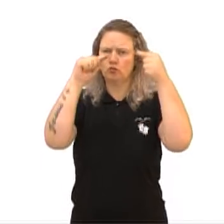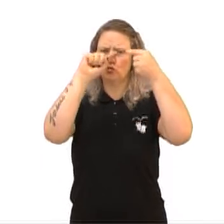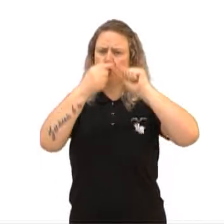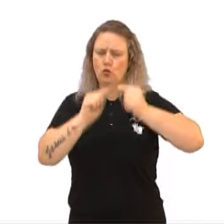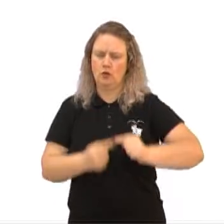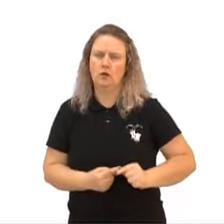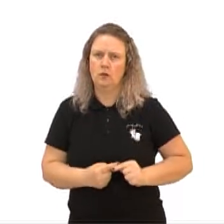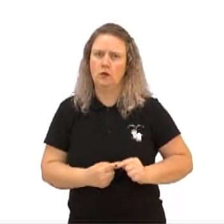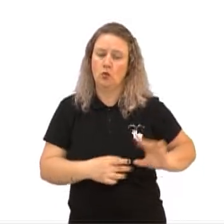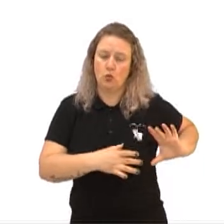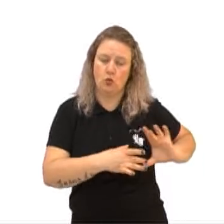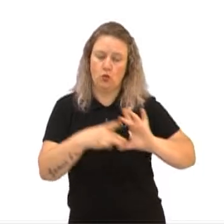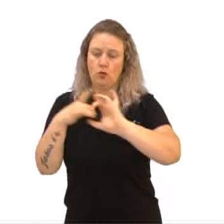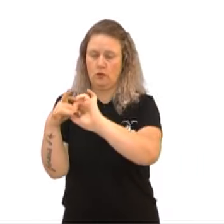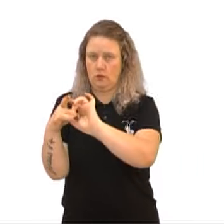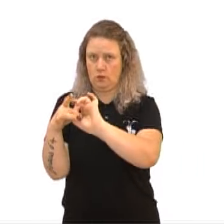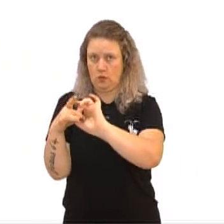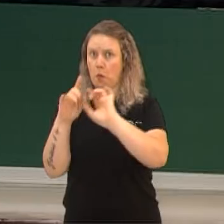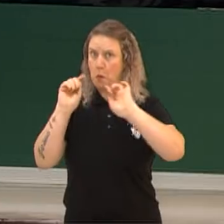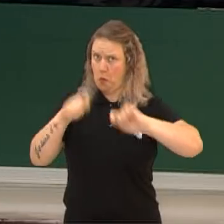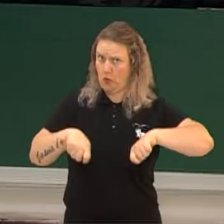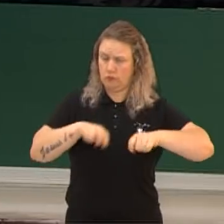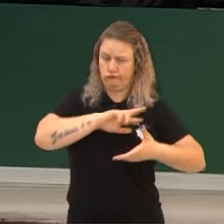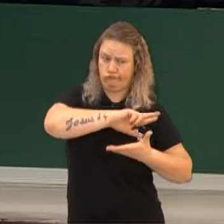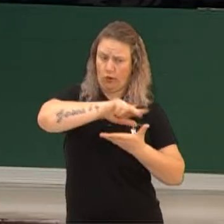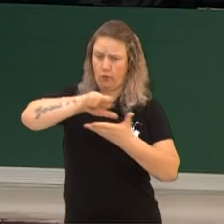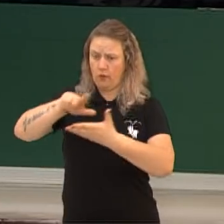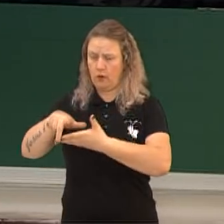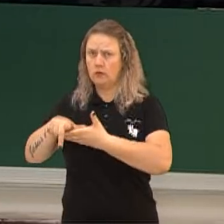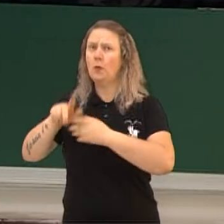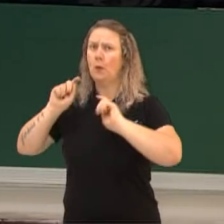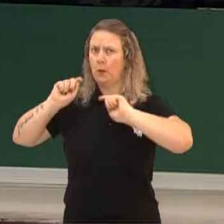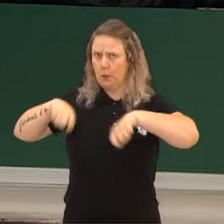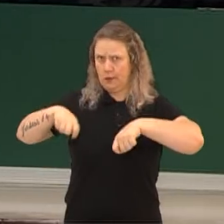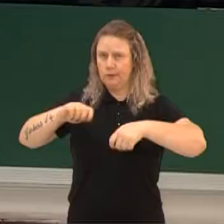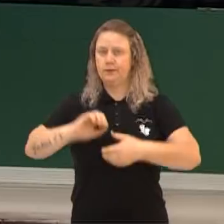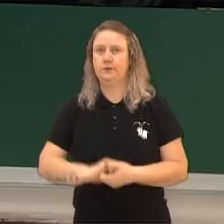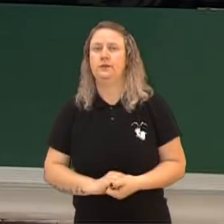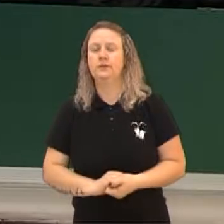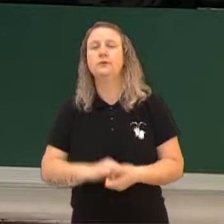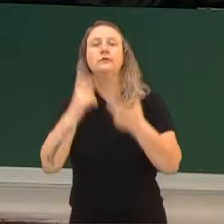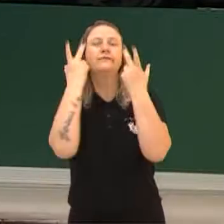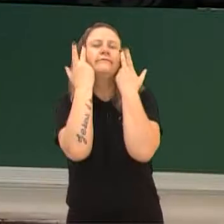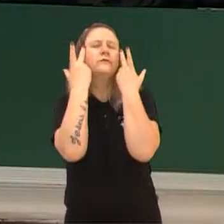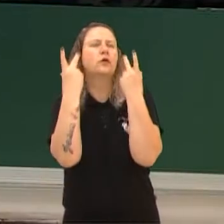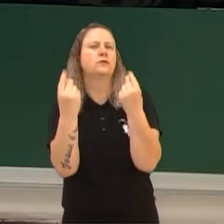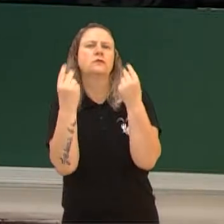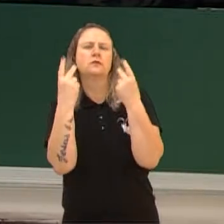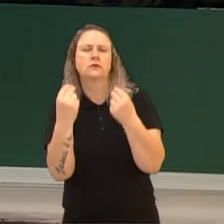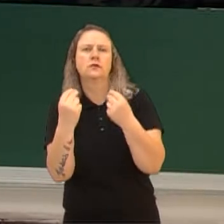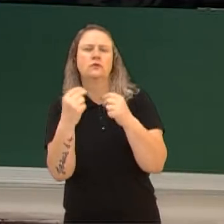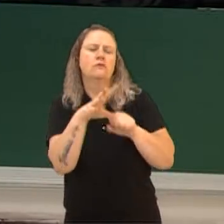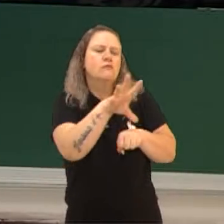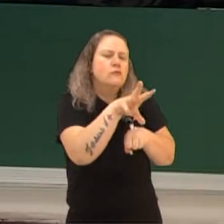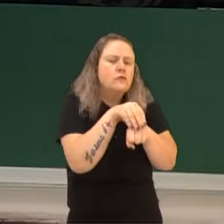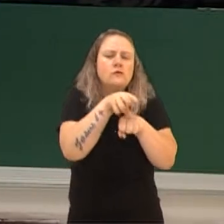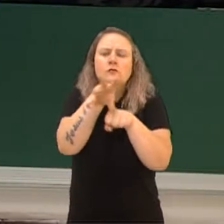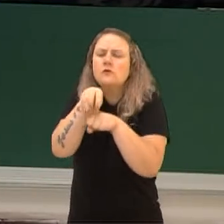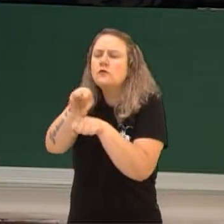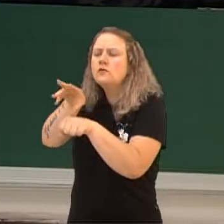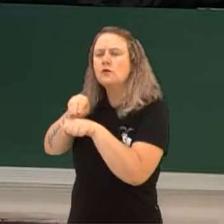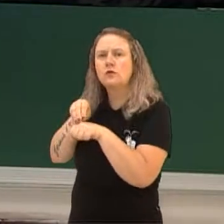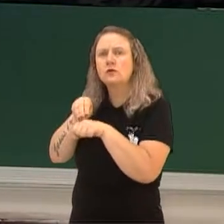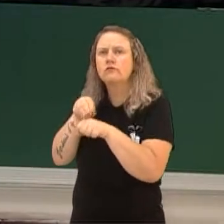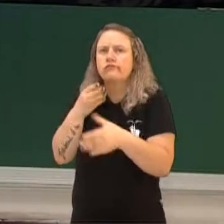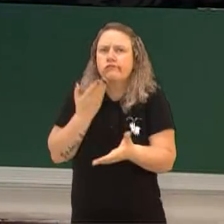contextos. Então, aí já começa a complexidade, né? Pode ser várias coisas. Geralmente se refere ao conhecimento obtido por meio